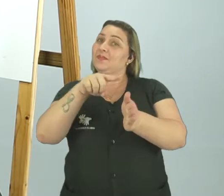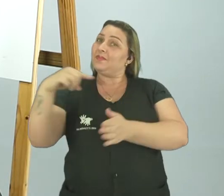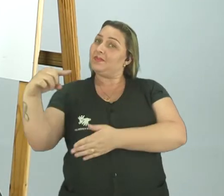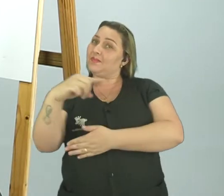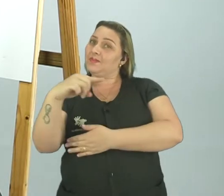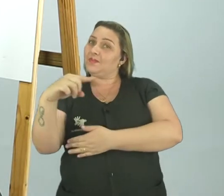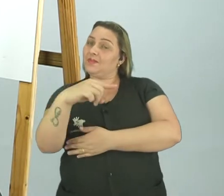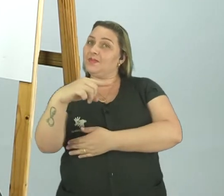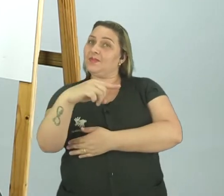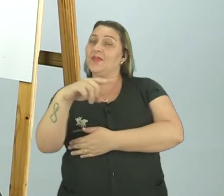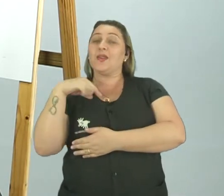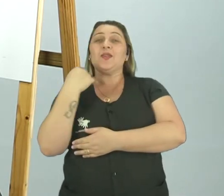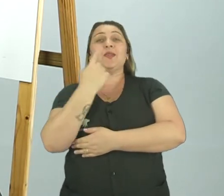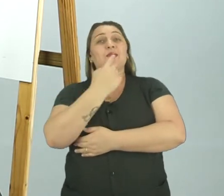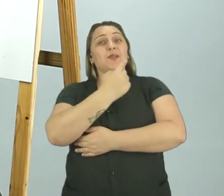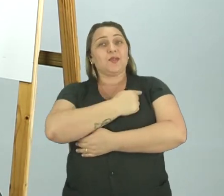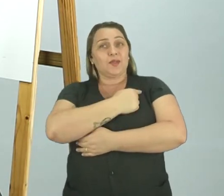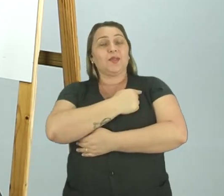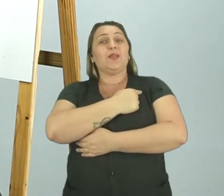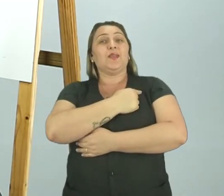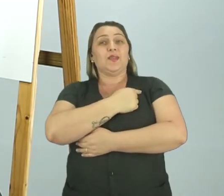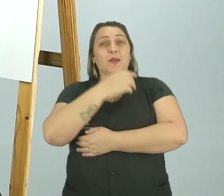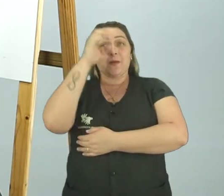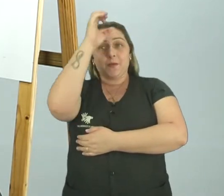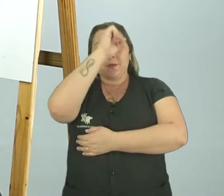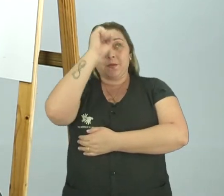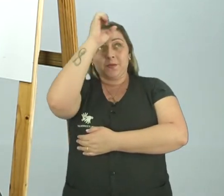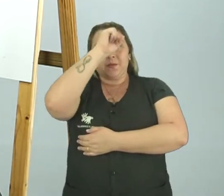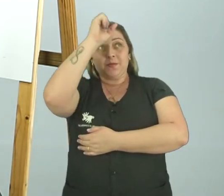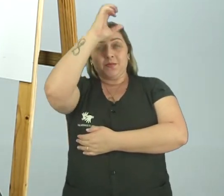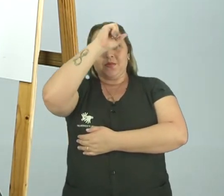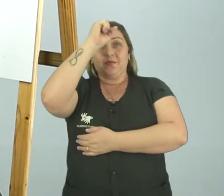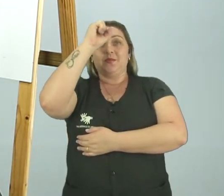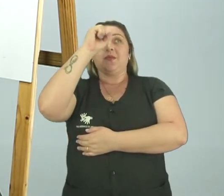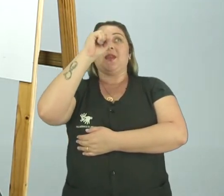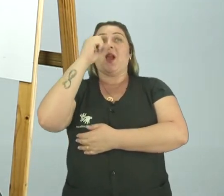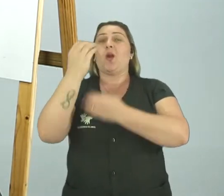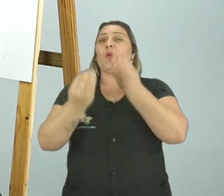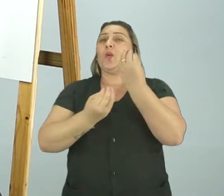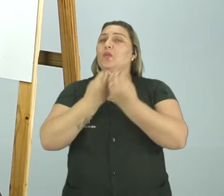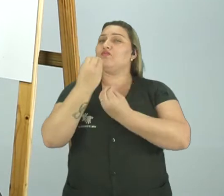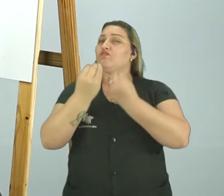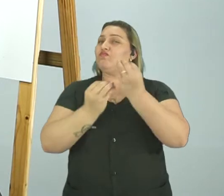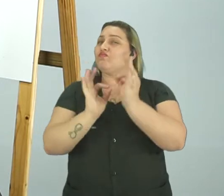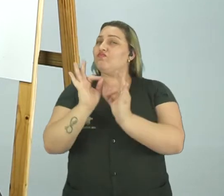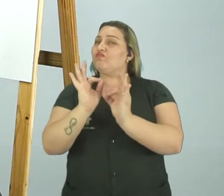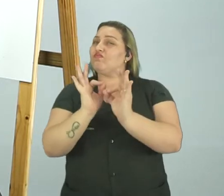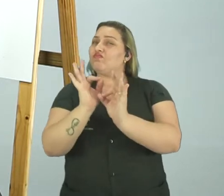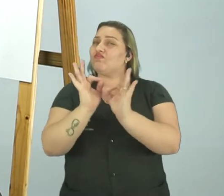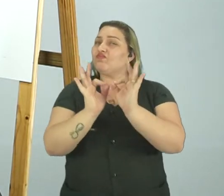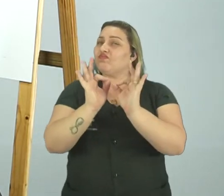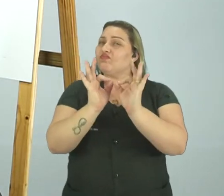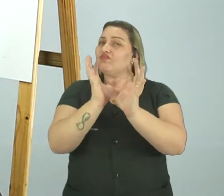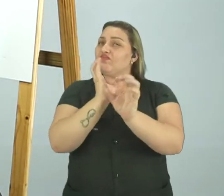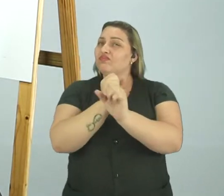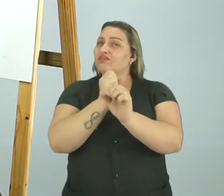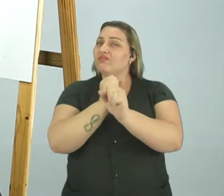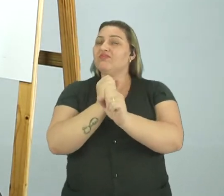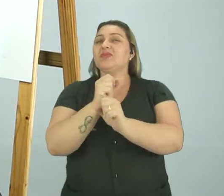subtração. E nós vamos, aprender como montar a continha, que vocês têm